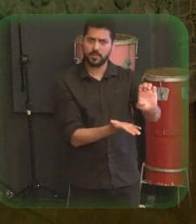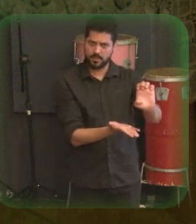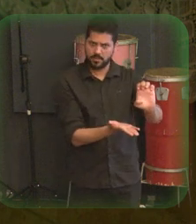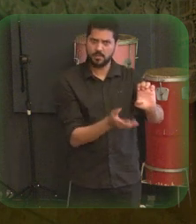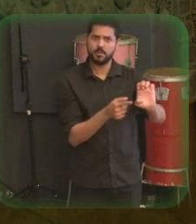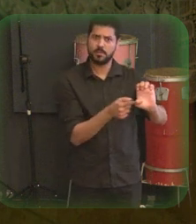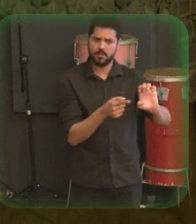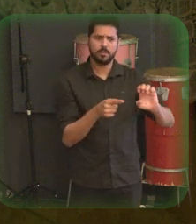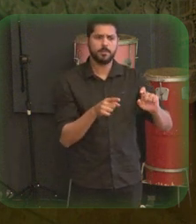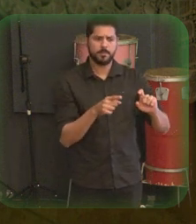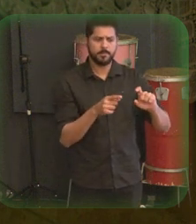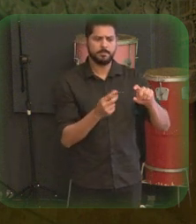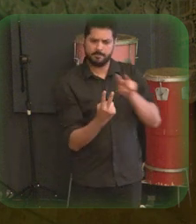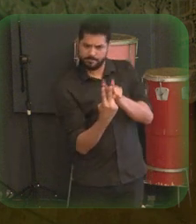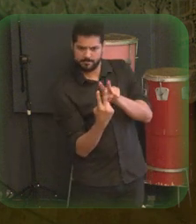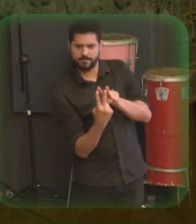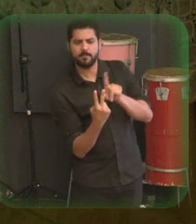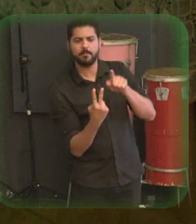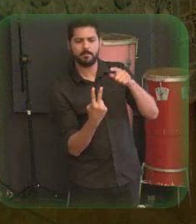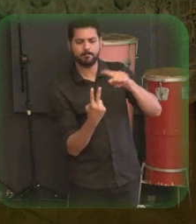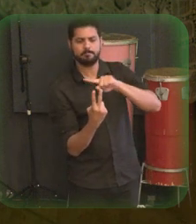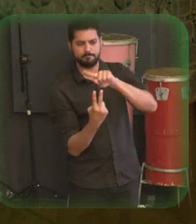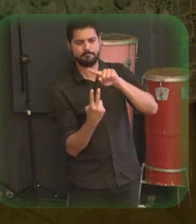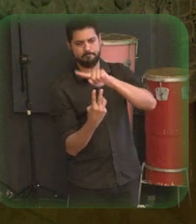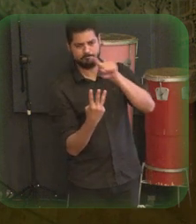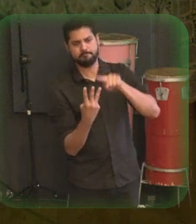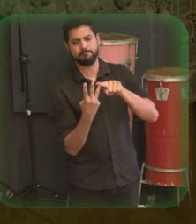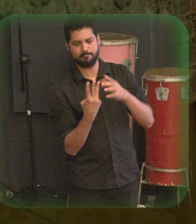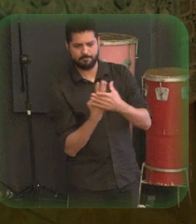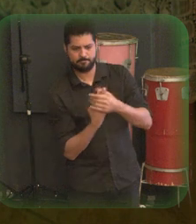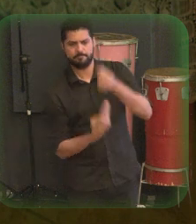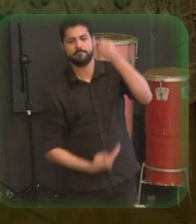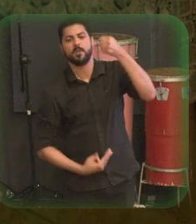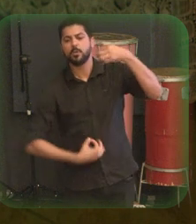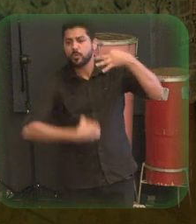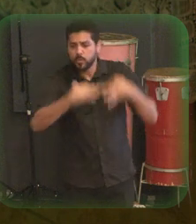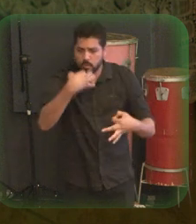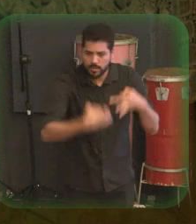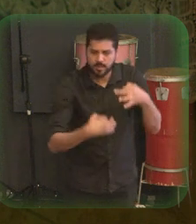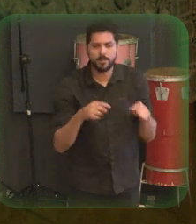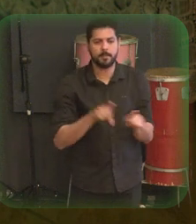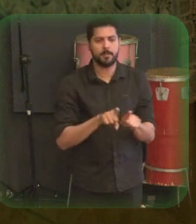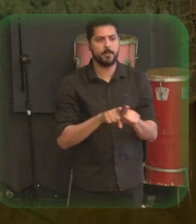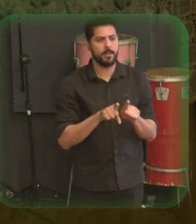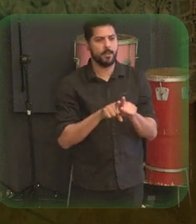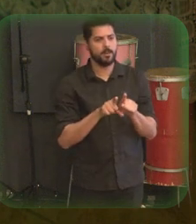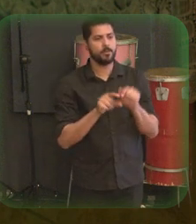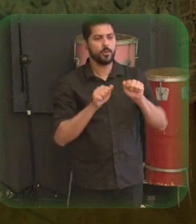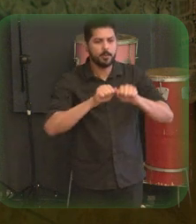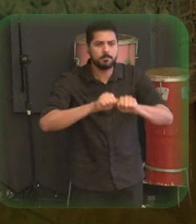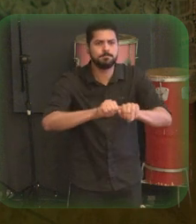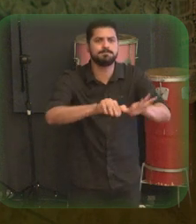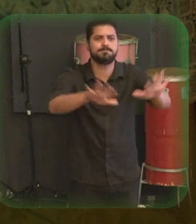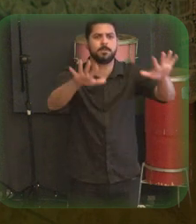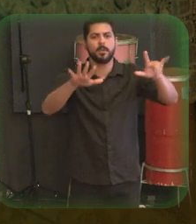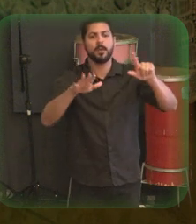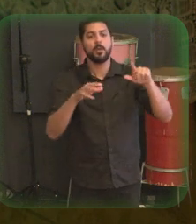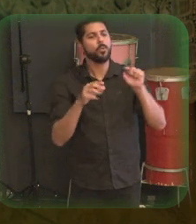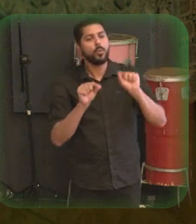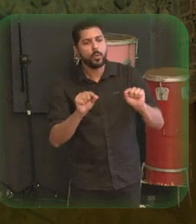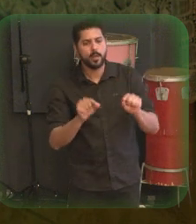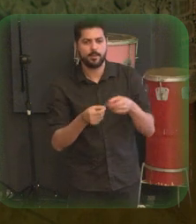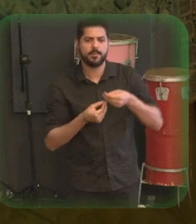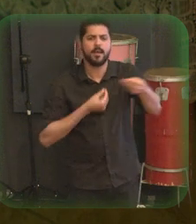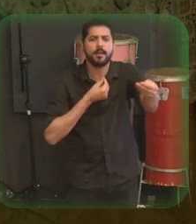ser acompanhadas de justiça, de distribuição, de responsabilização.